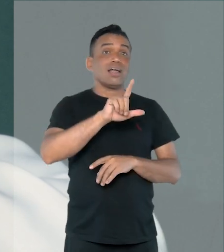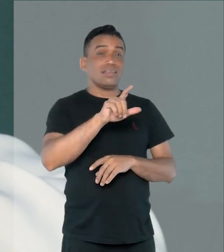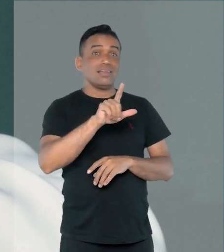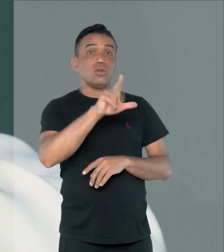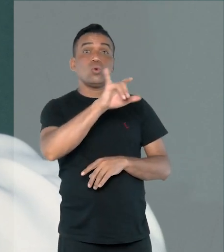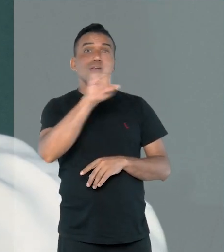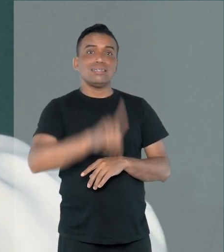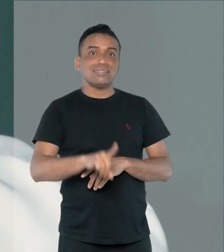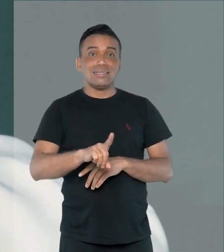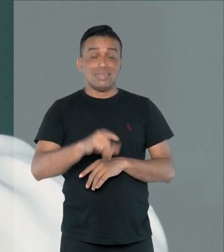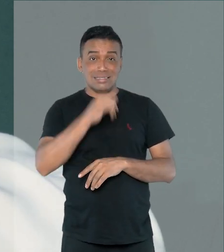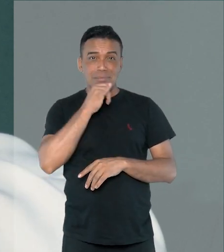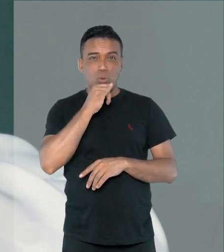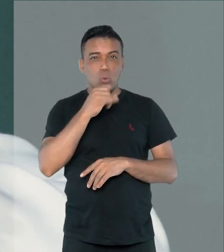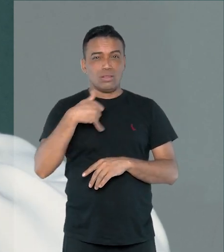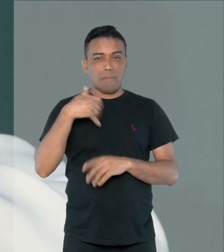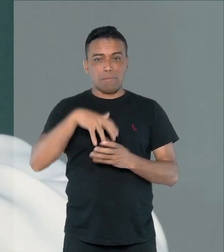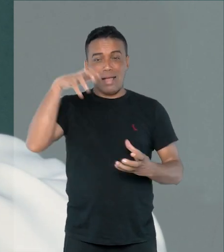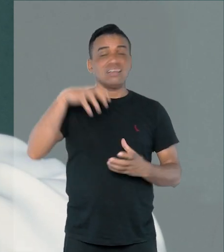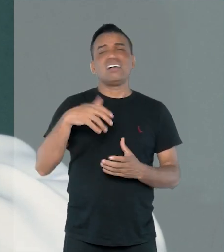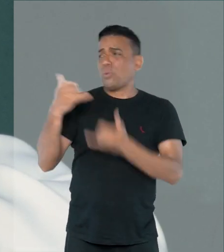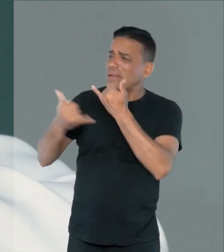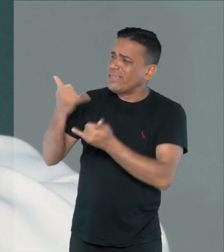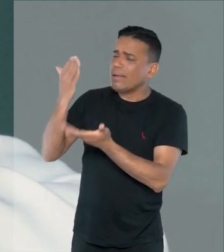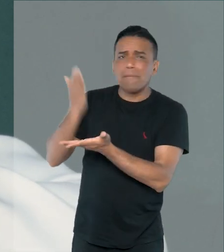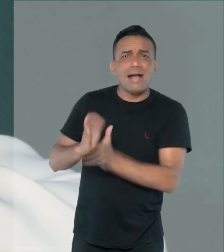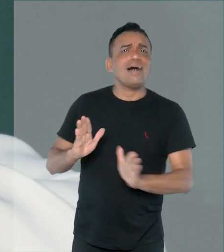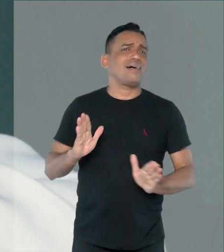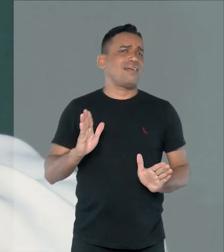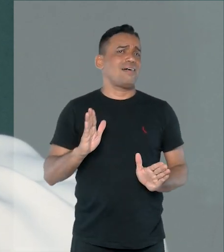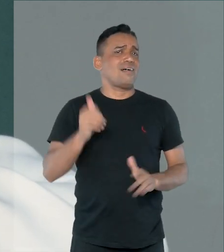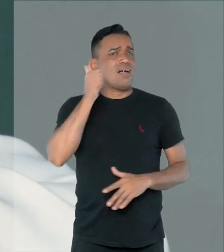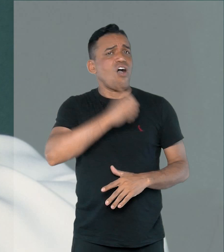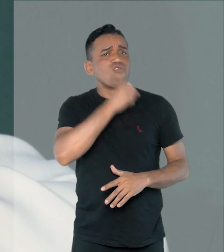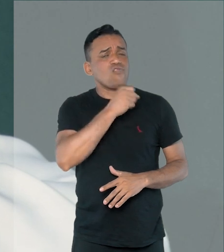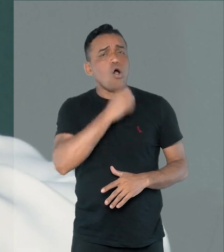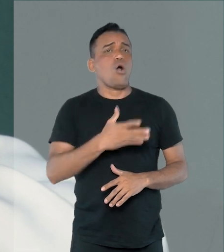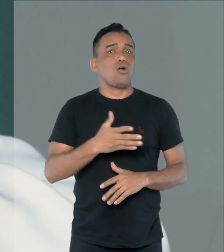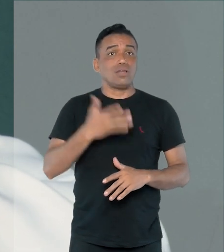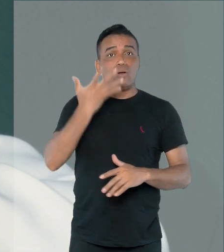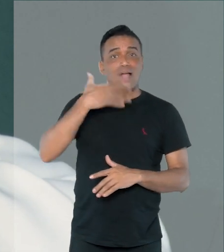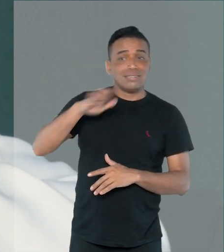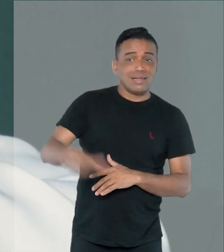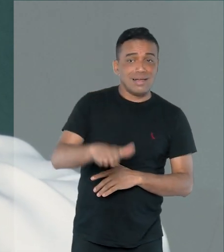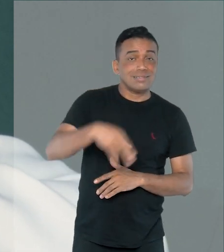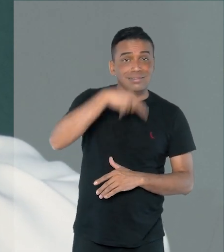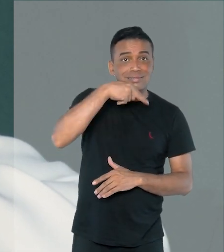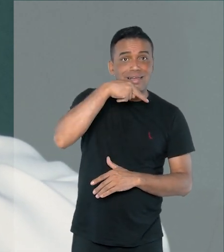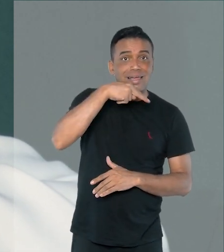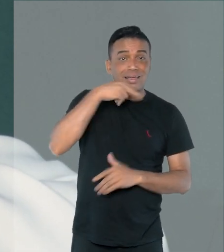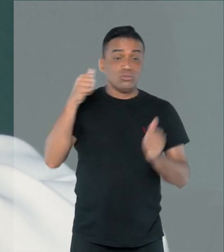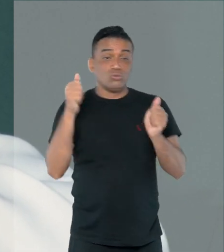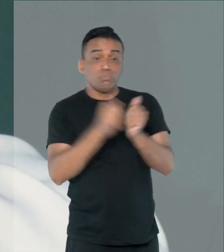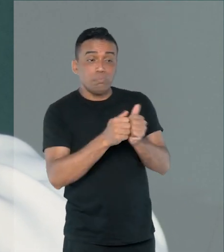brinca com isso, é a nossa avó. Então, as crianças ali à volta da avó morta, com um raminho, jogando água benta